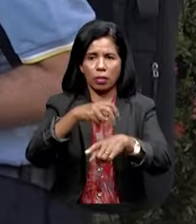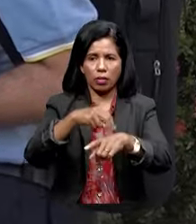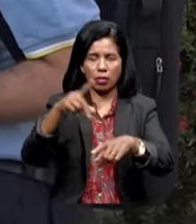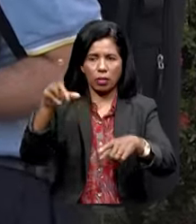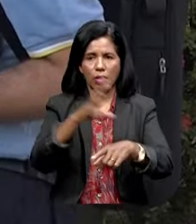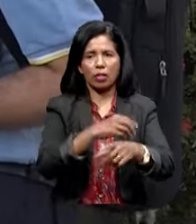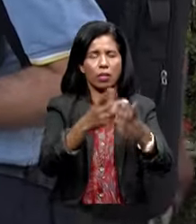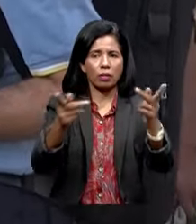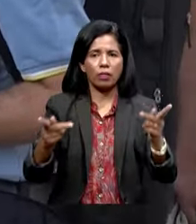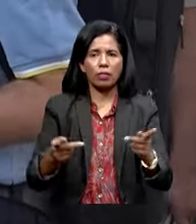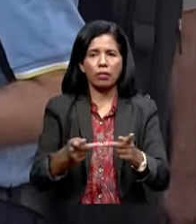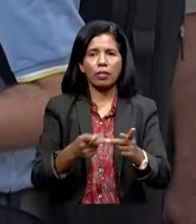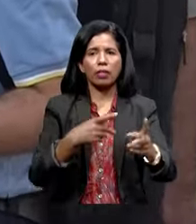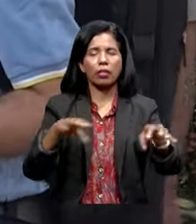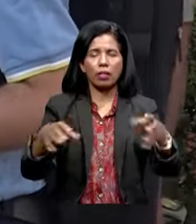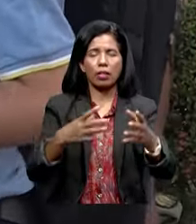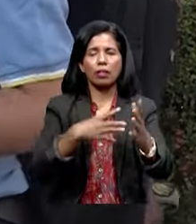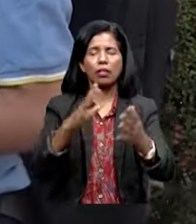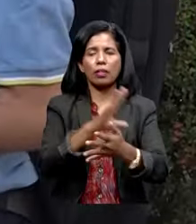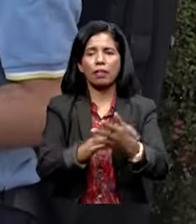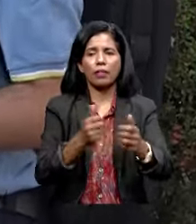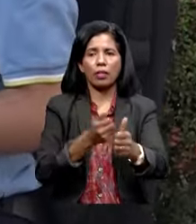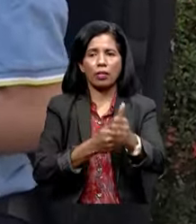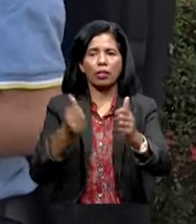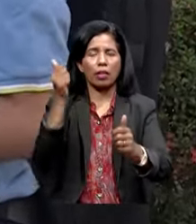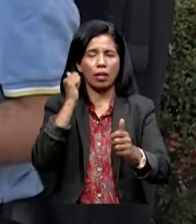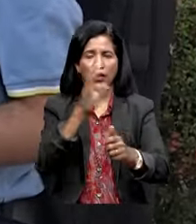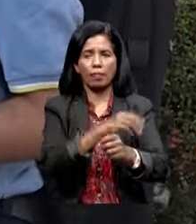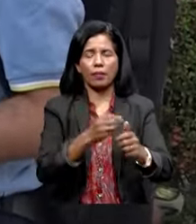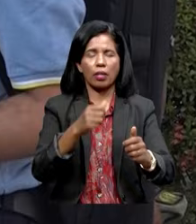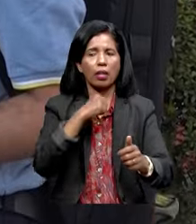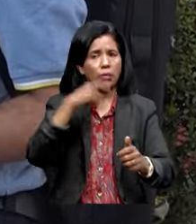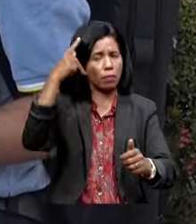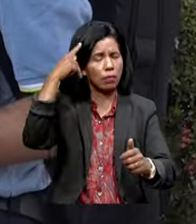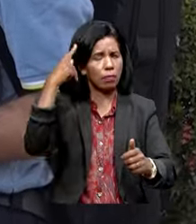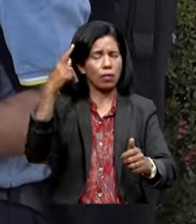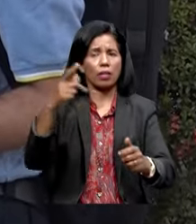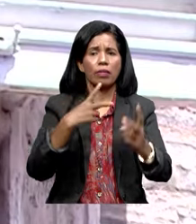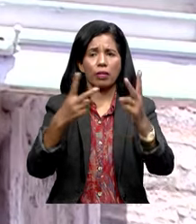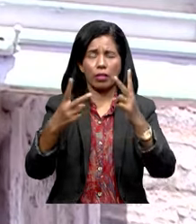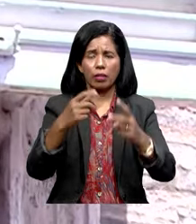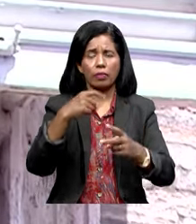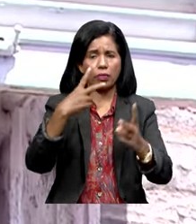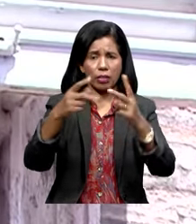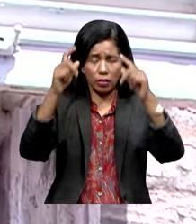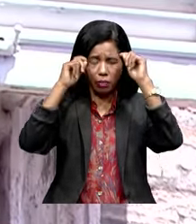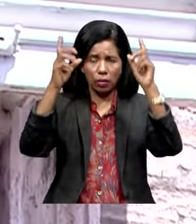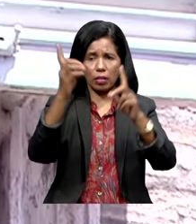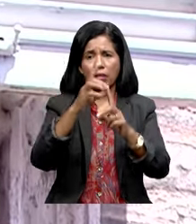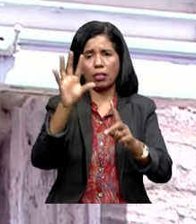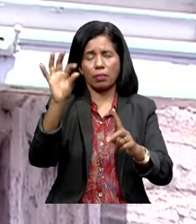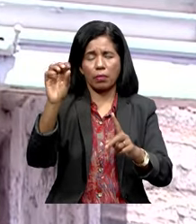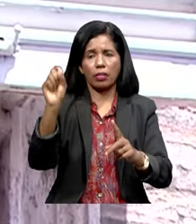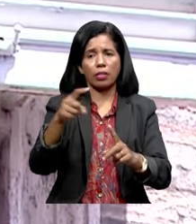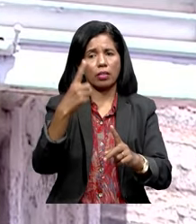Lobato, fatem celebração Missa Tacitolo. Tuira Zenda nebem maquia Papa Francisco se visita Timor-Leste, o Siloron Sia Toloron Sanu